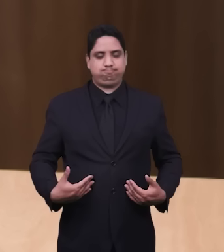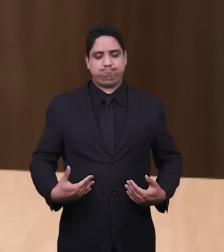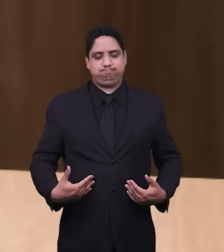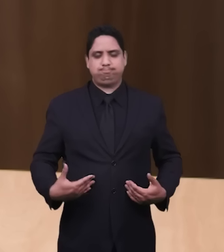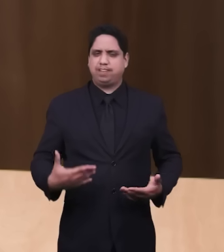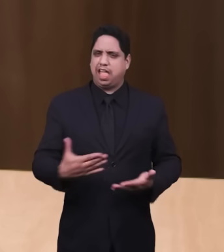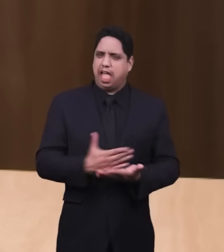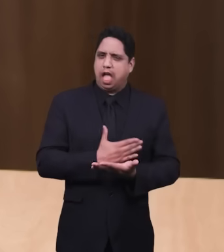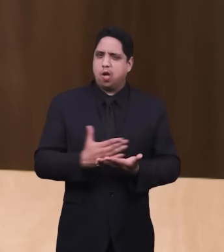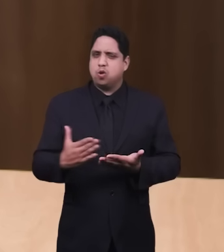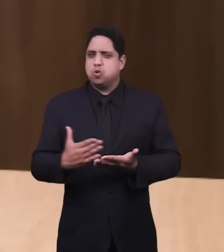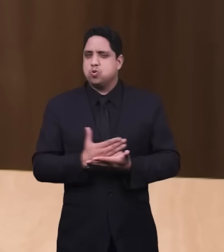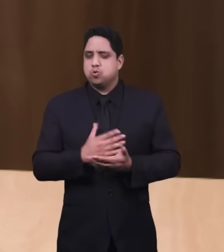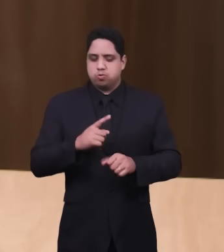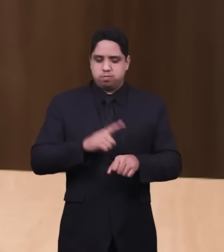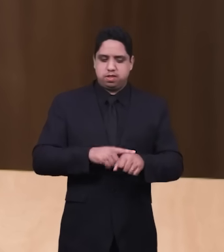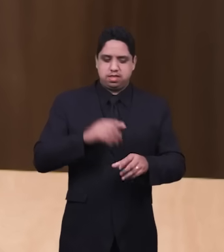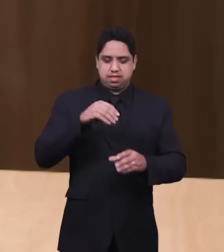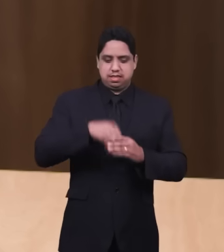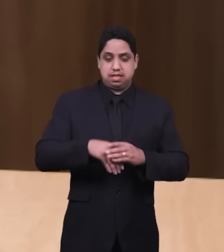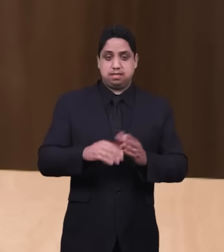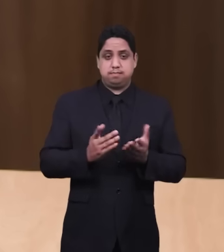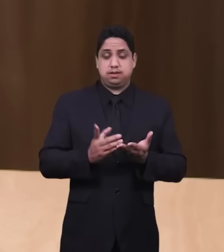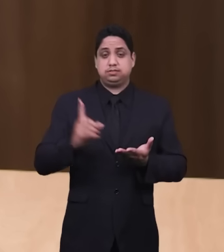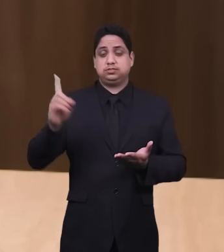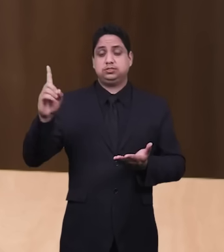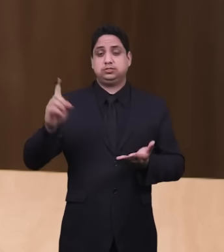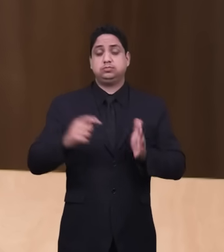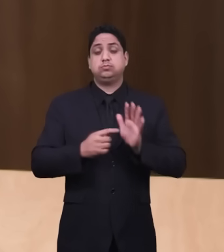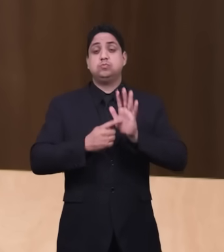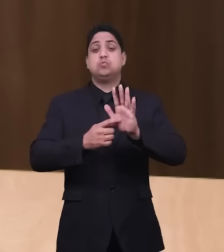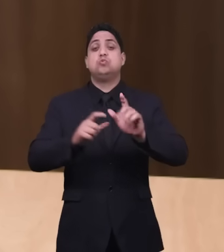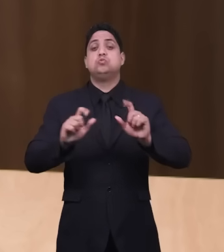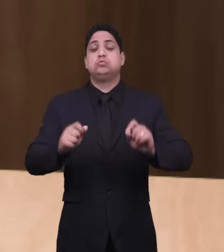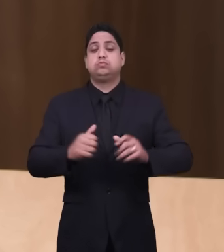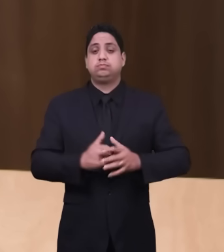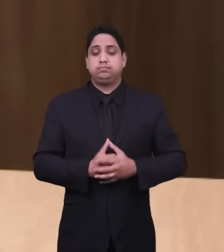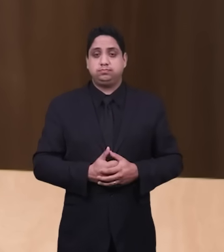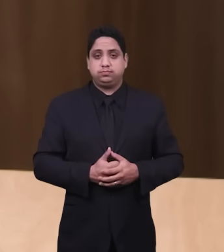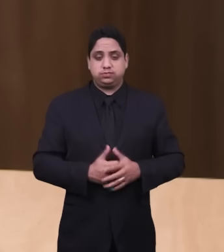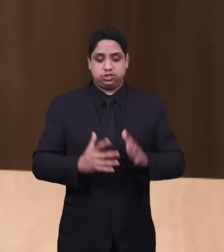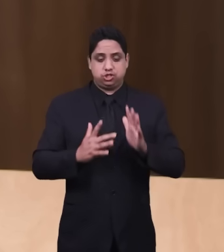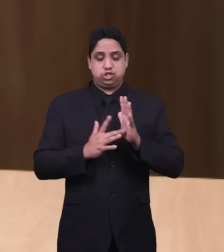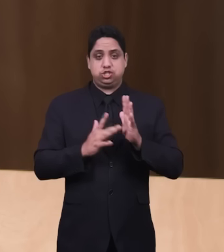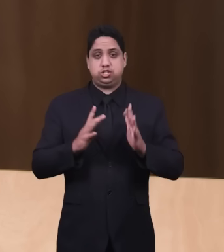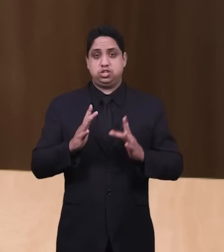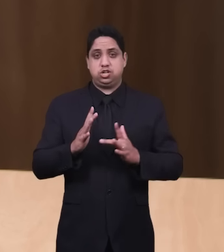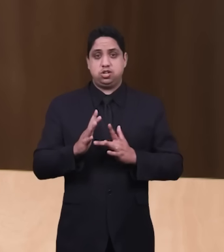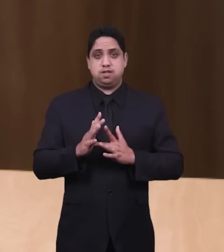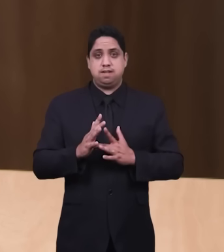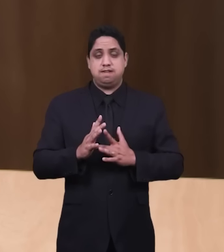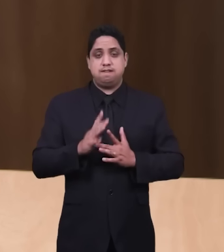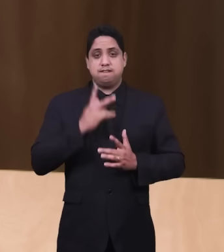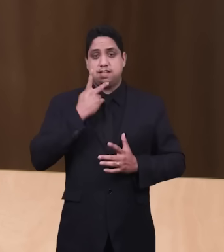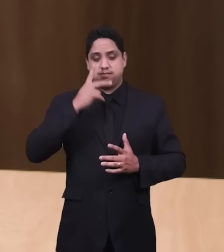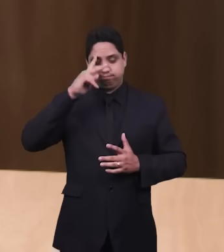Em alguns momentos no Evangelho, Jesus, ele se passa pela figura da igreja. Vocês perceberam